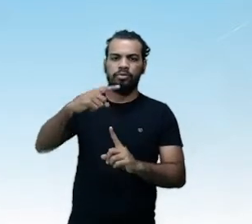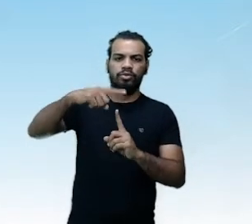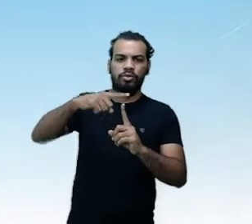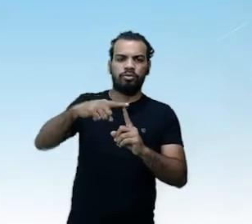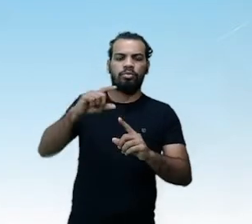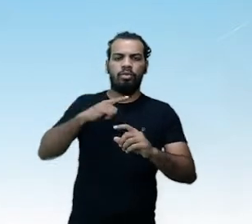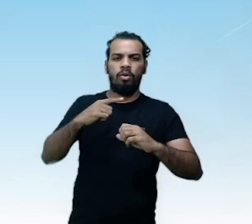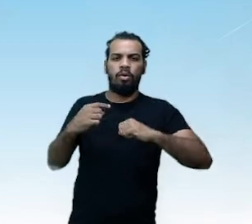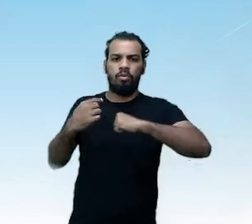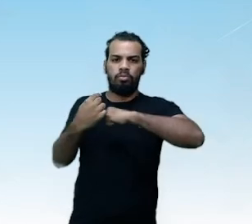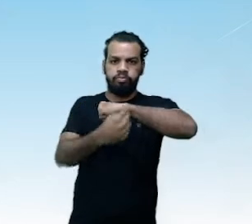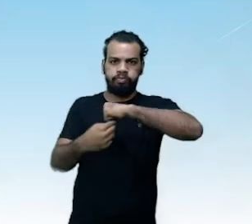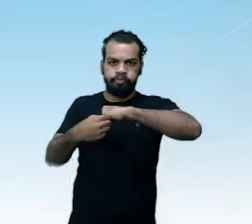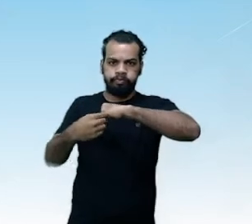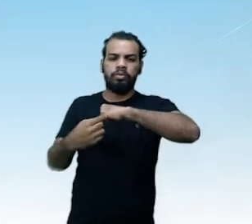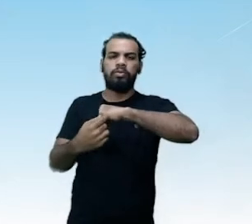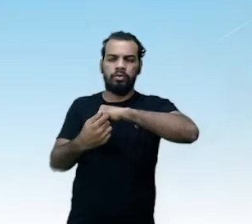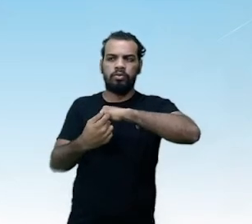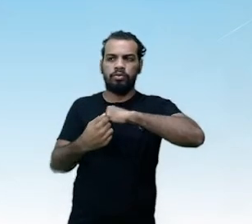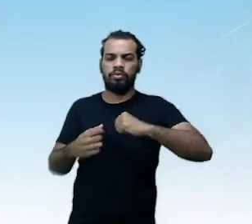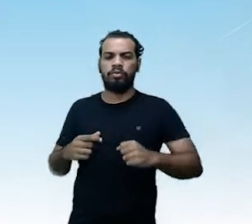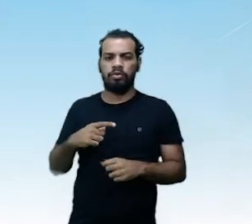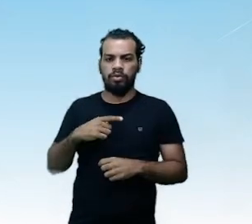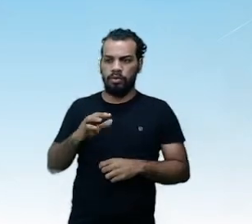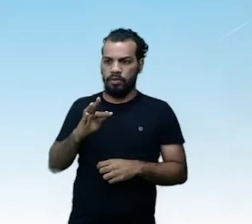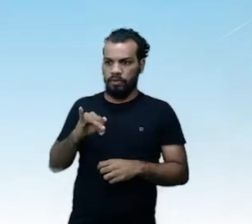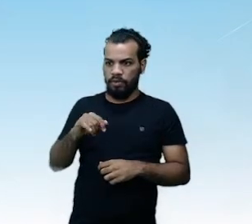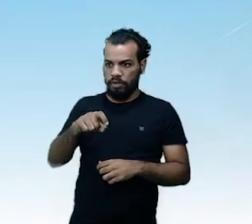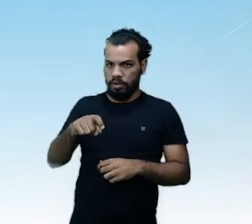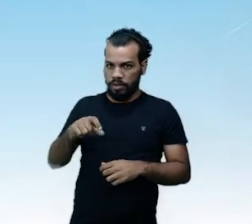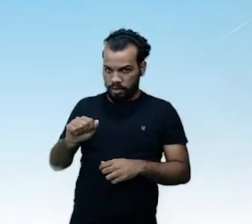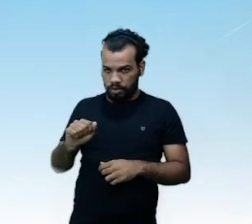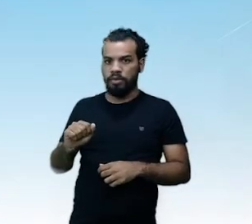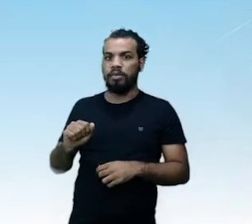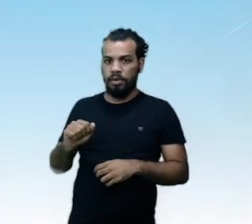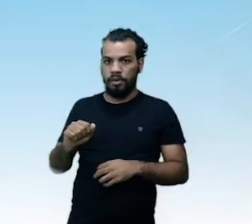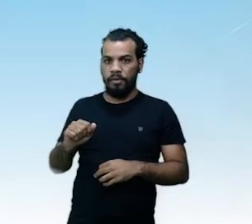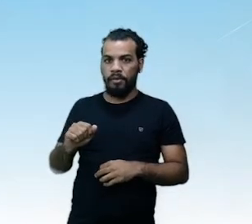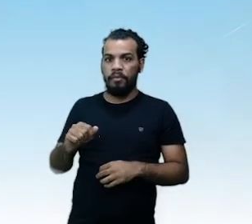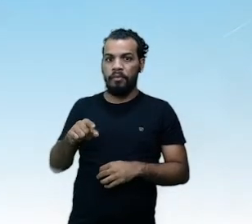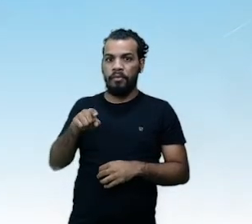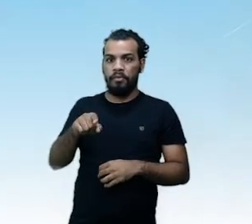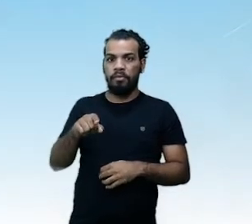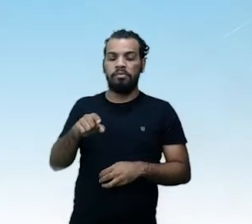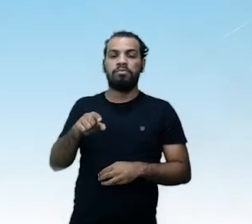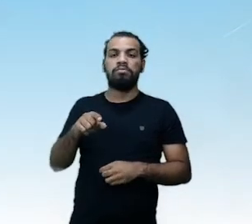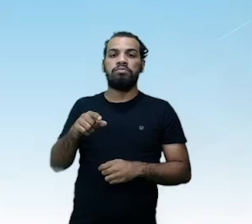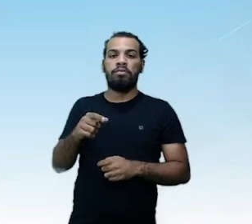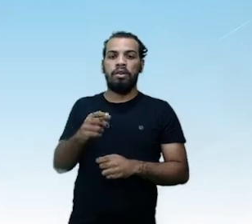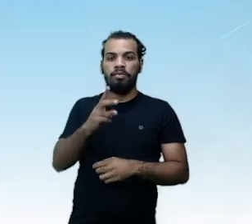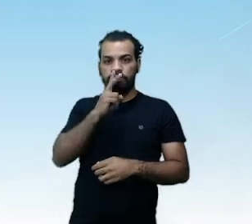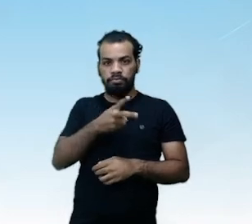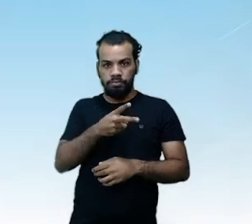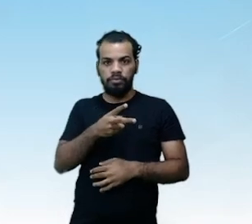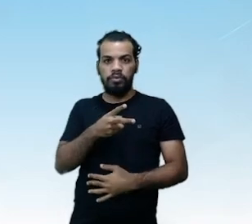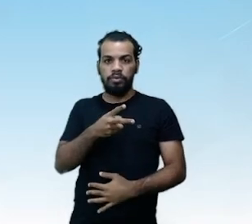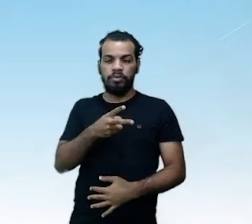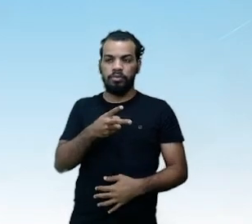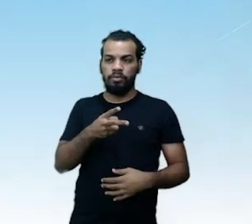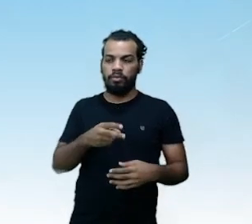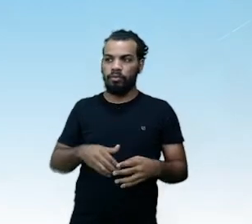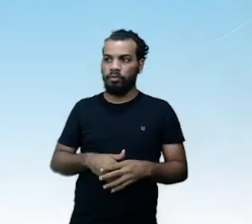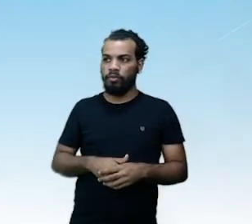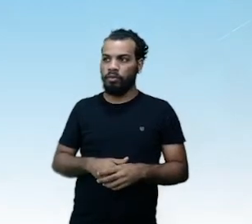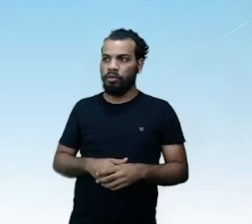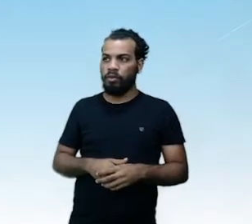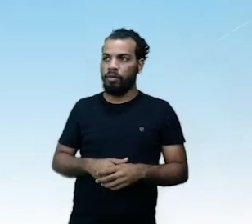existem são a fixa. Quando se fala fixa, essa daí ela deve ficar presa em um lugar fixo.